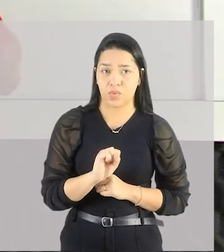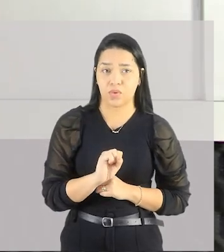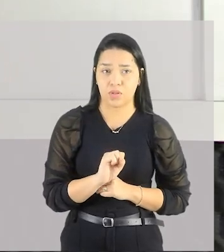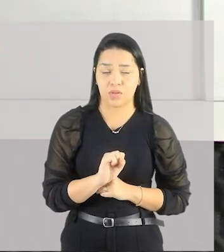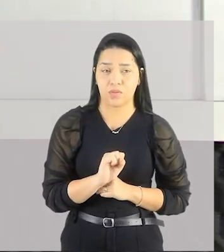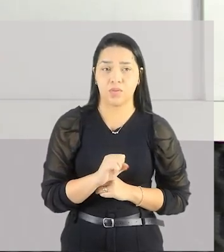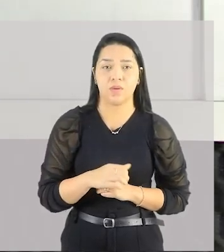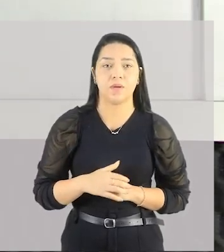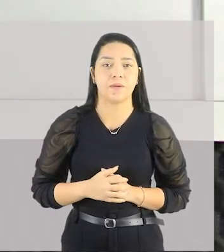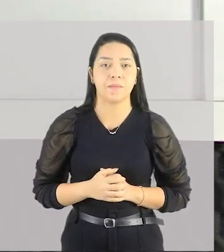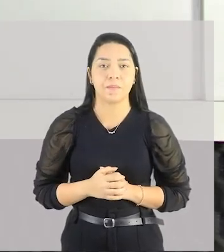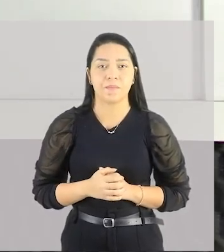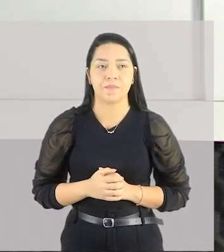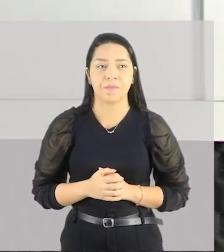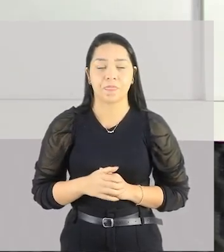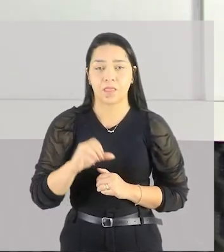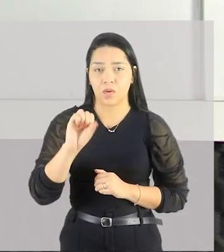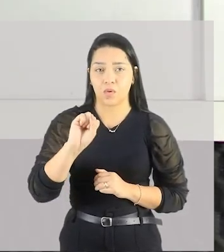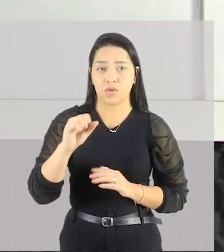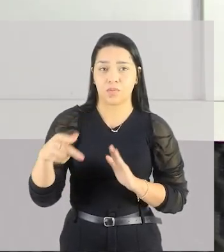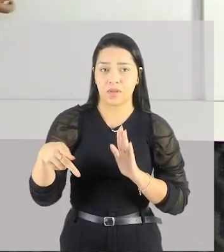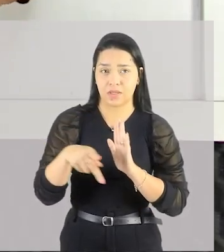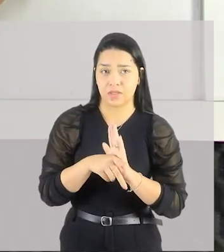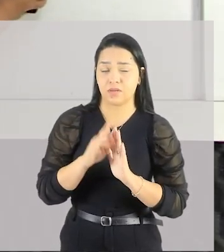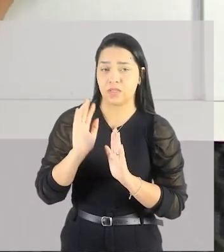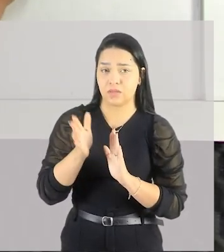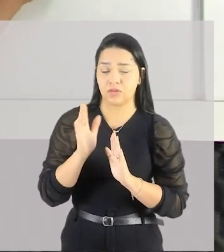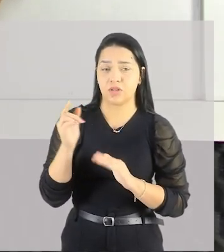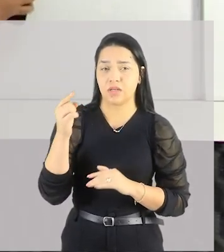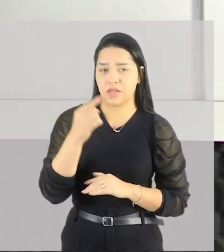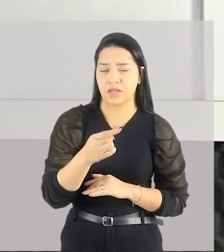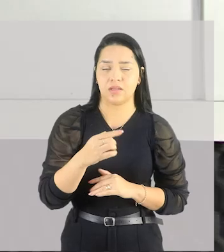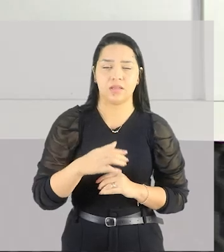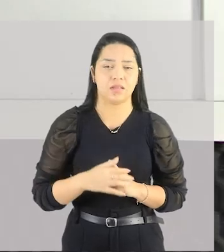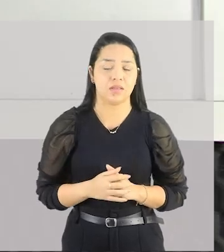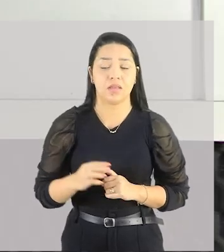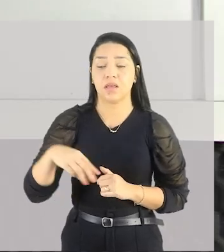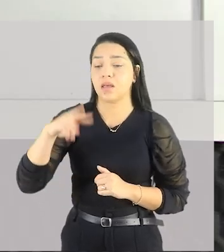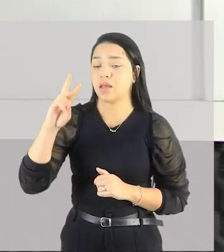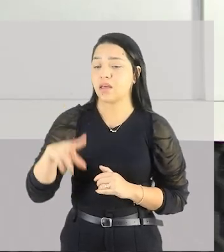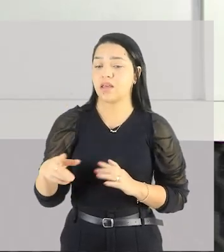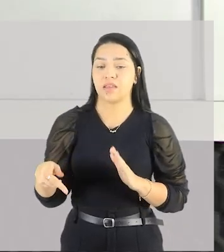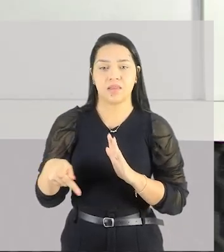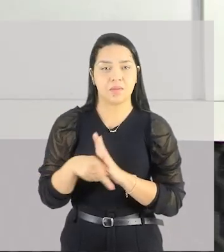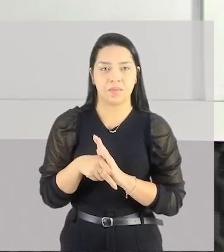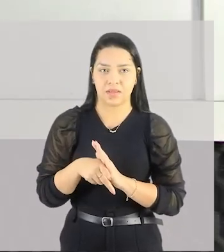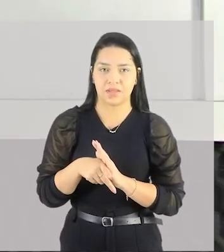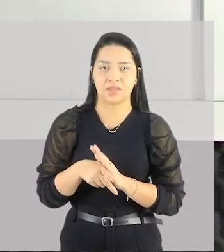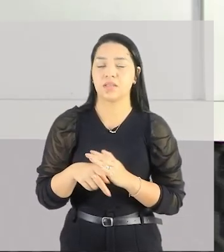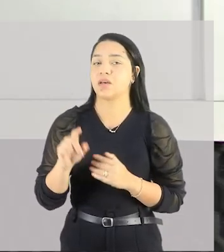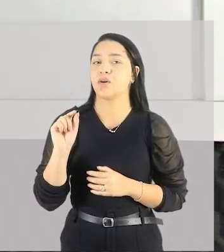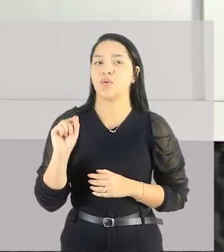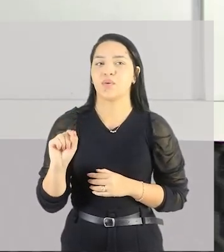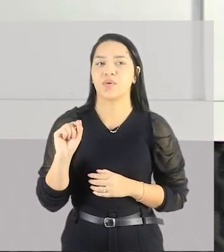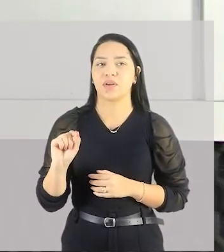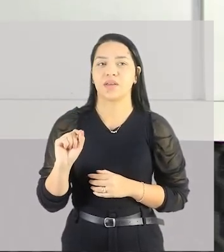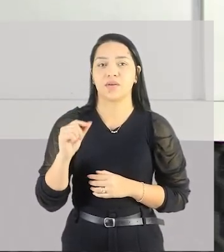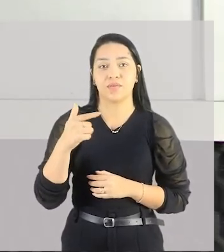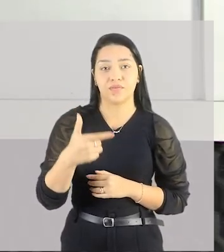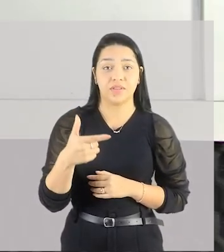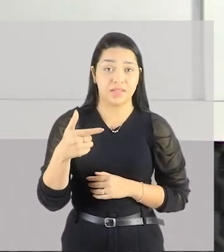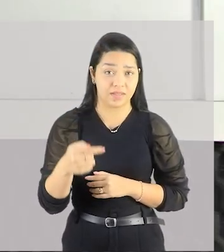maiúsculo ao cubo. E a última variável, quem é? N1, que é